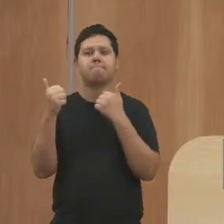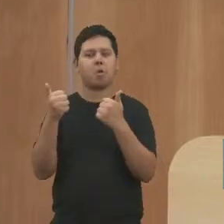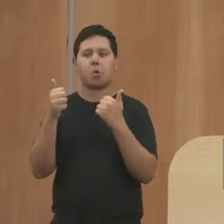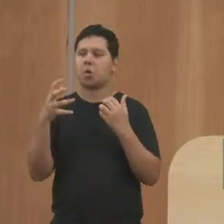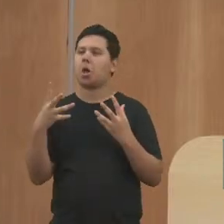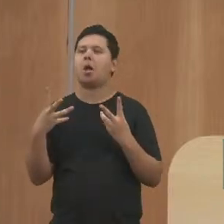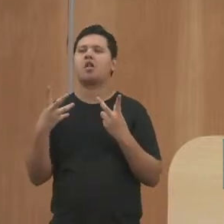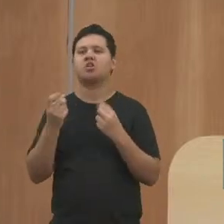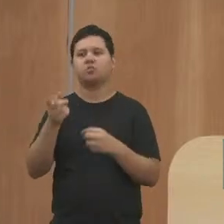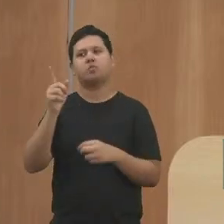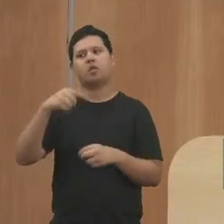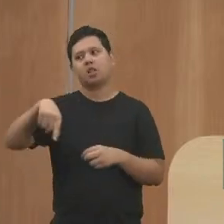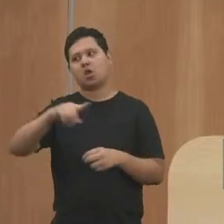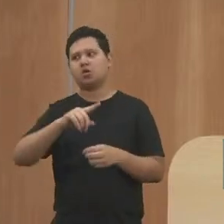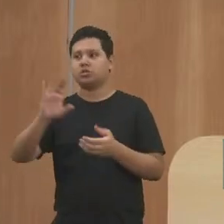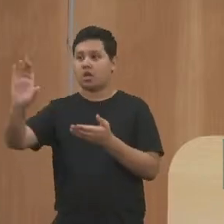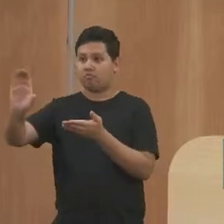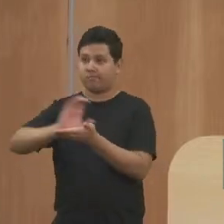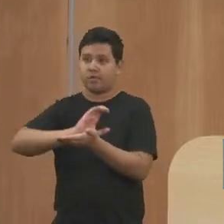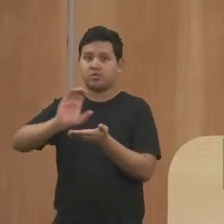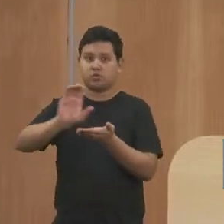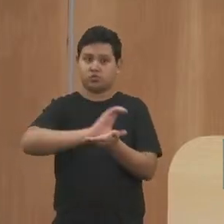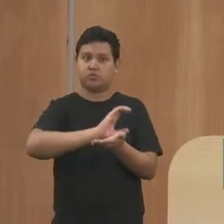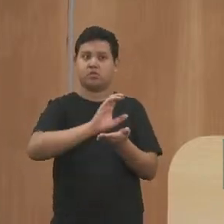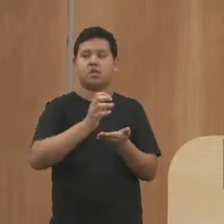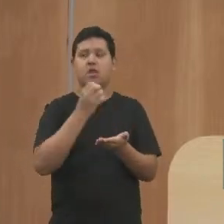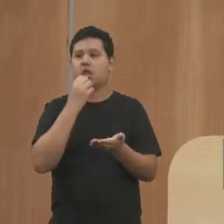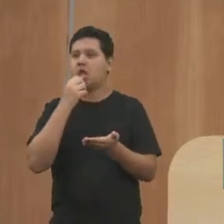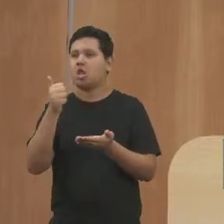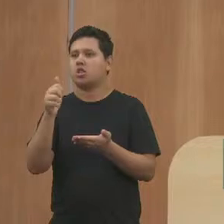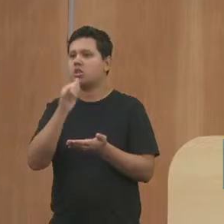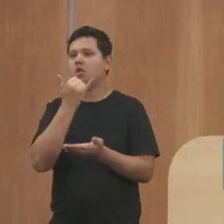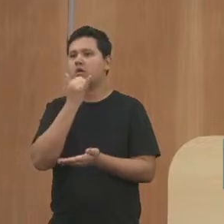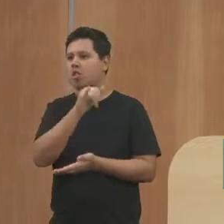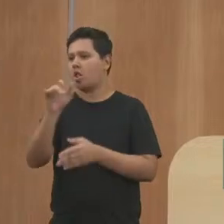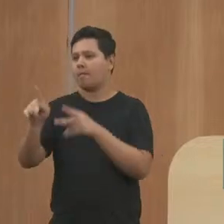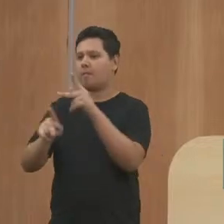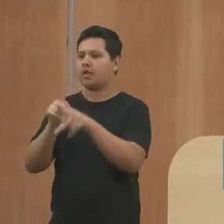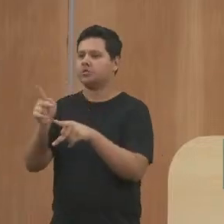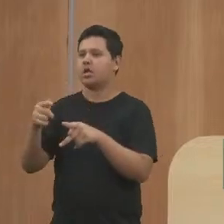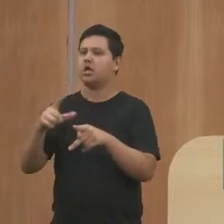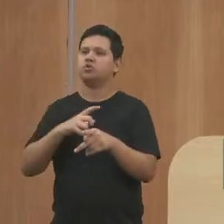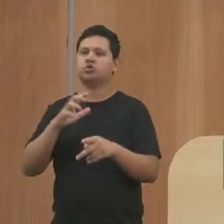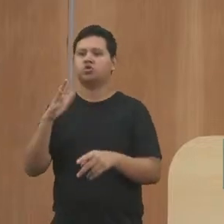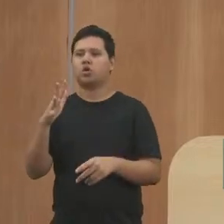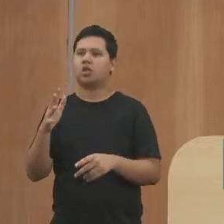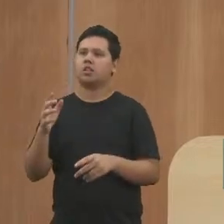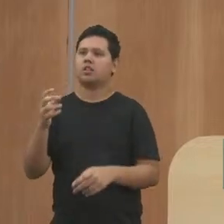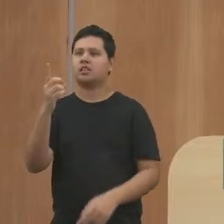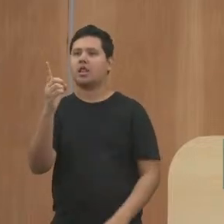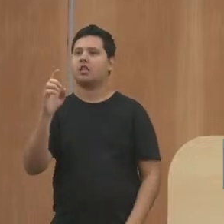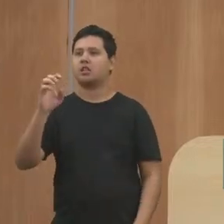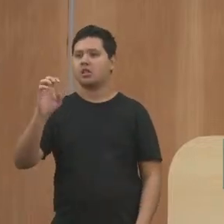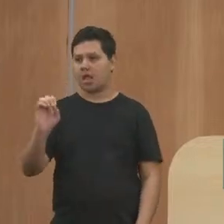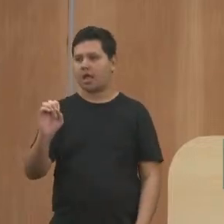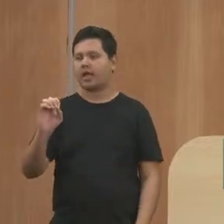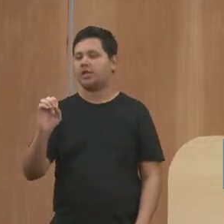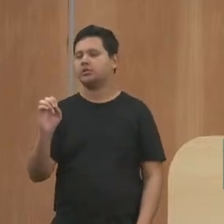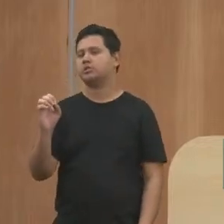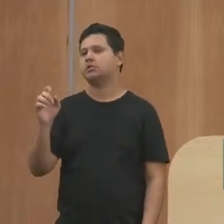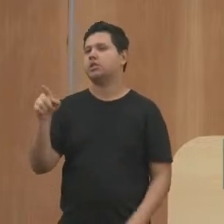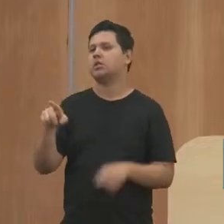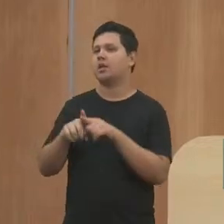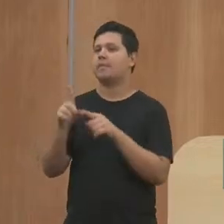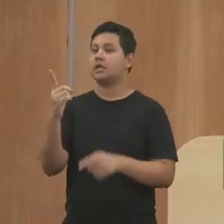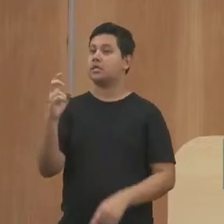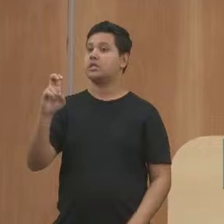em resgatar a receita. Hoje a gente tem uma previsão de receber com a anistia em torno de 10 a 15 milhões ao longo do ano. Não resolve